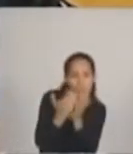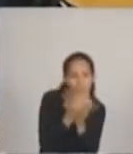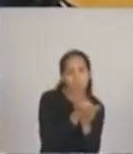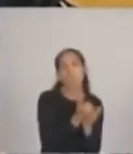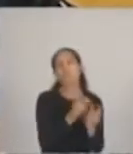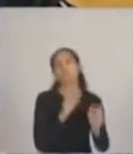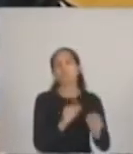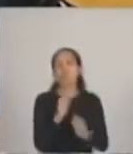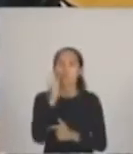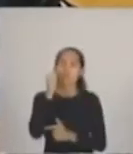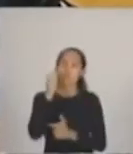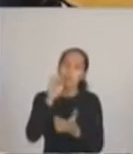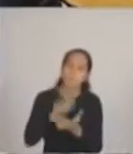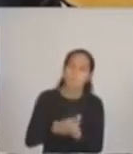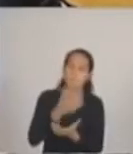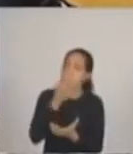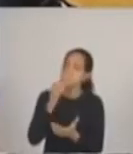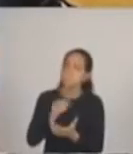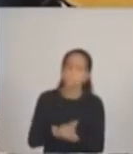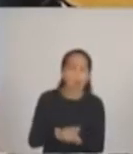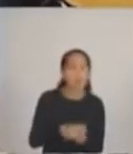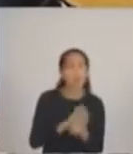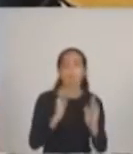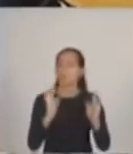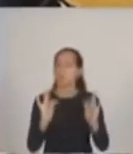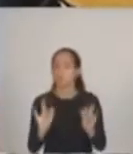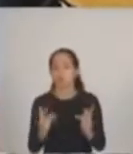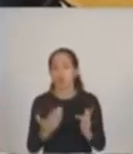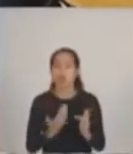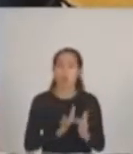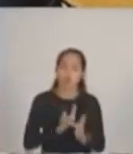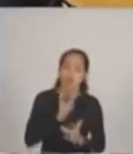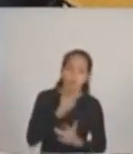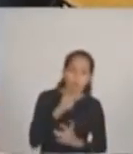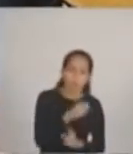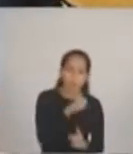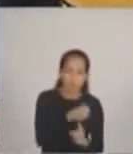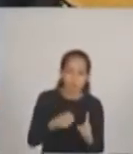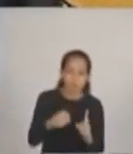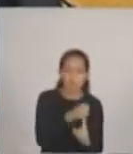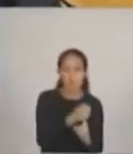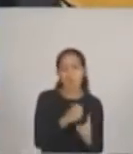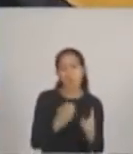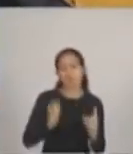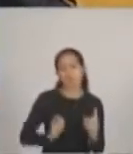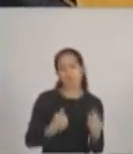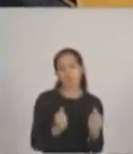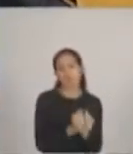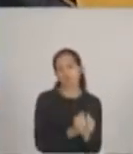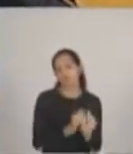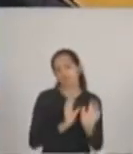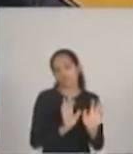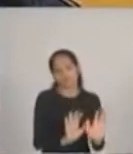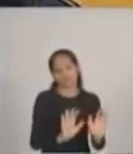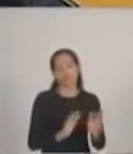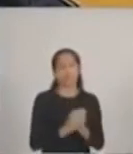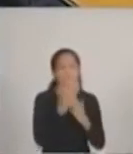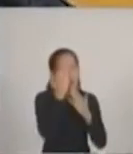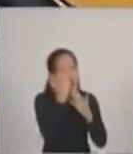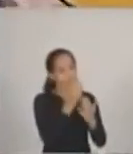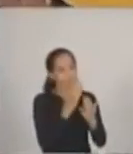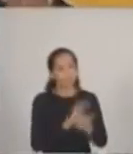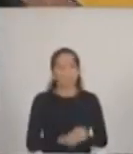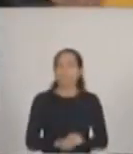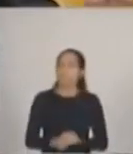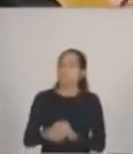do seu relacionamento, namorados, amigos, pessoas próximas da sua convivência. Obrigado, presidente Gandini. Pela